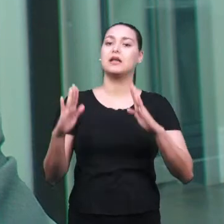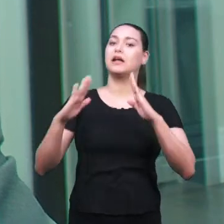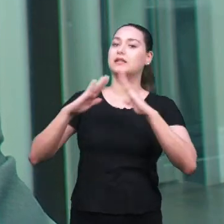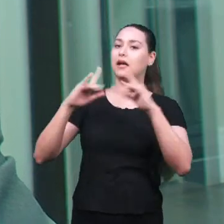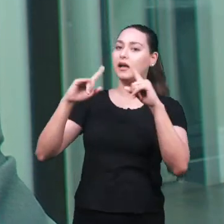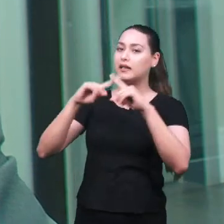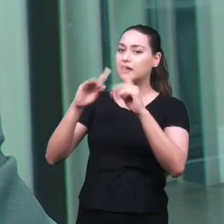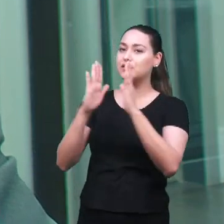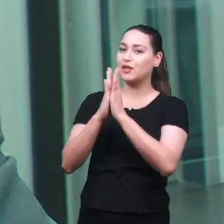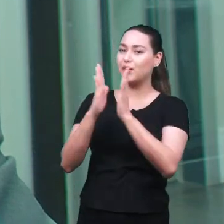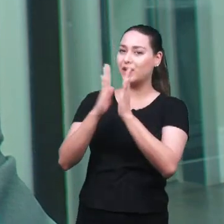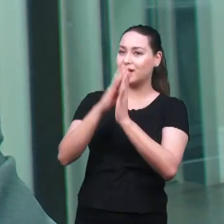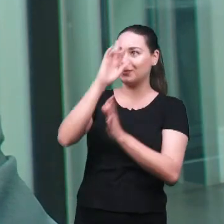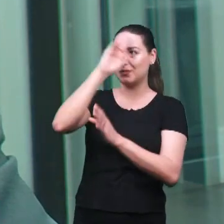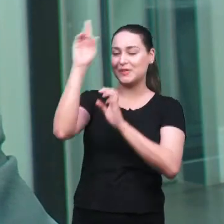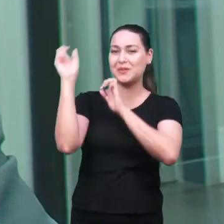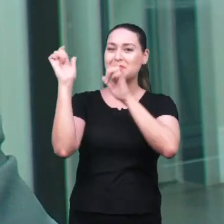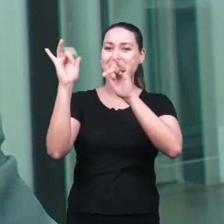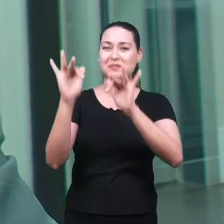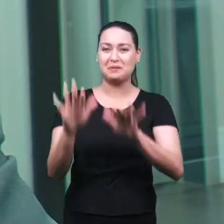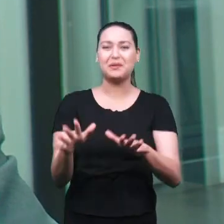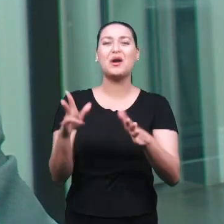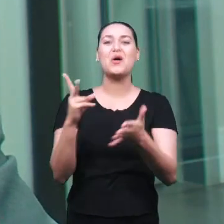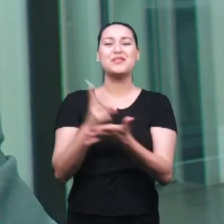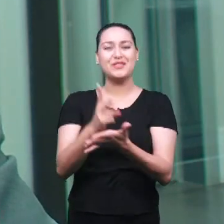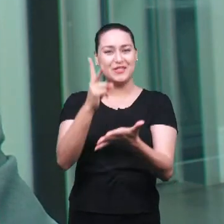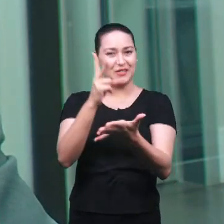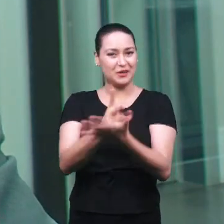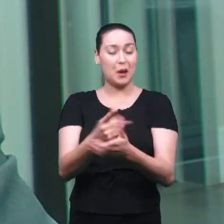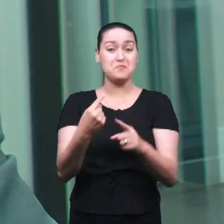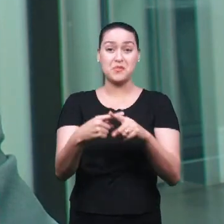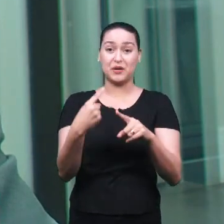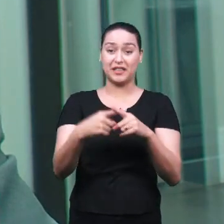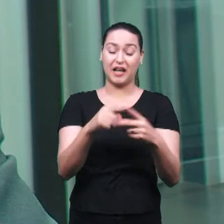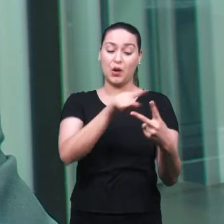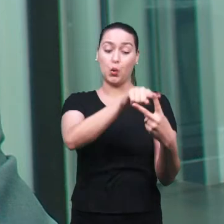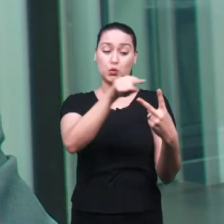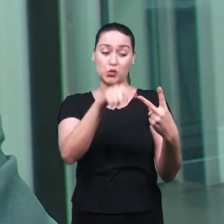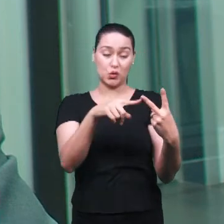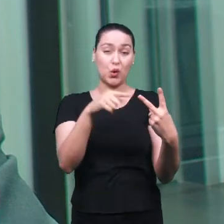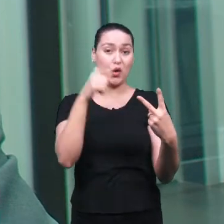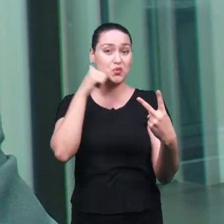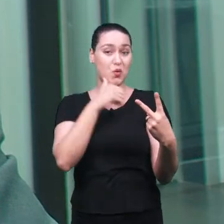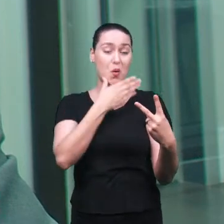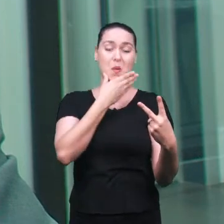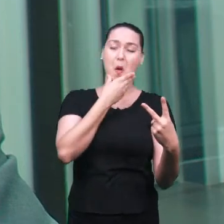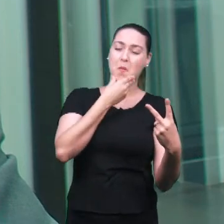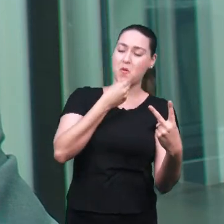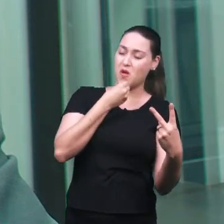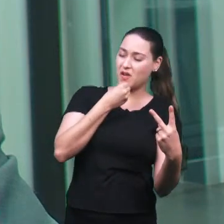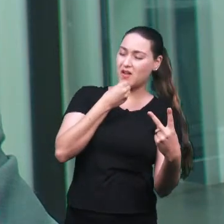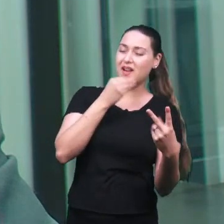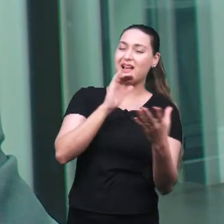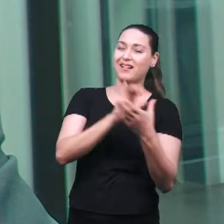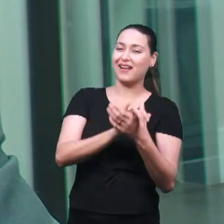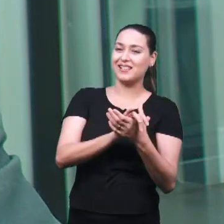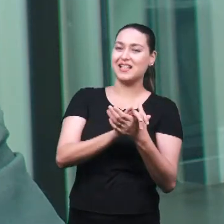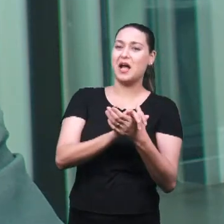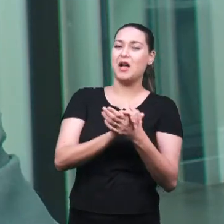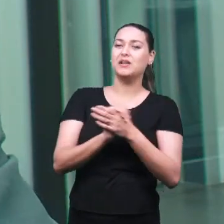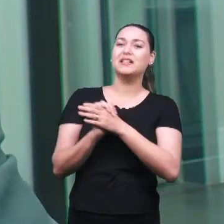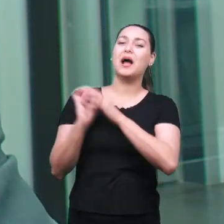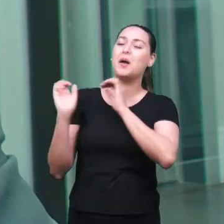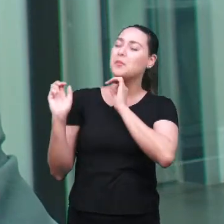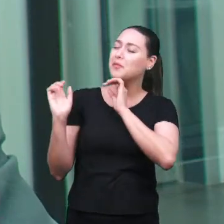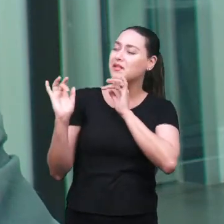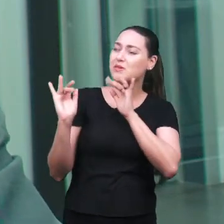empenhada em orar para que isso aconteça, porque o Senhor tem usado os irmãos ali com muita graça no meio da igreja. Eles caíram na